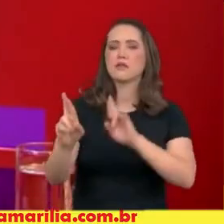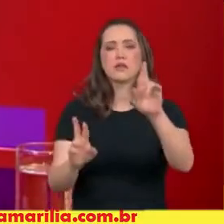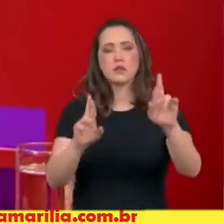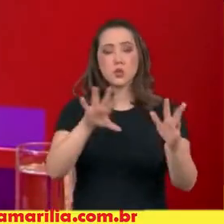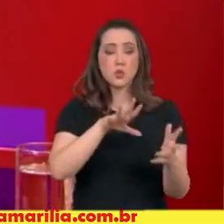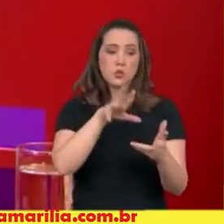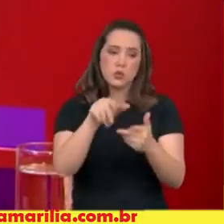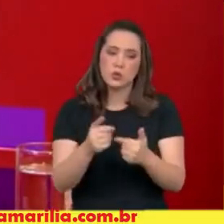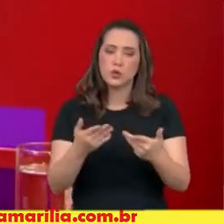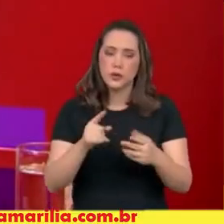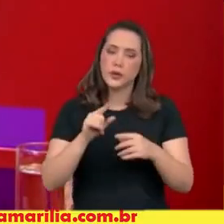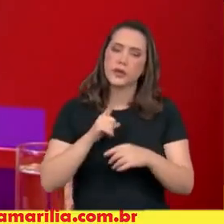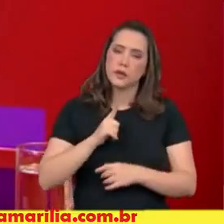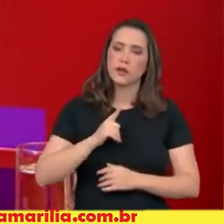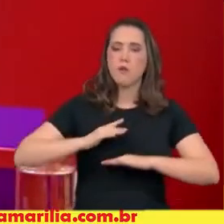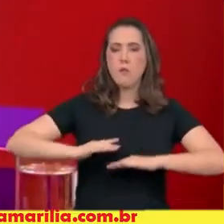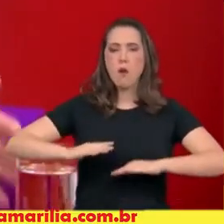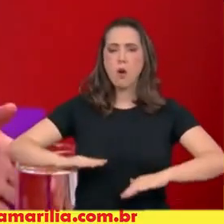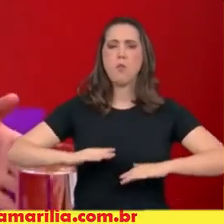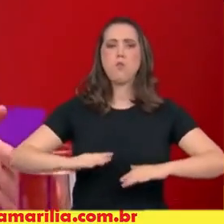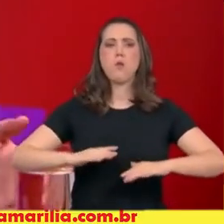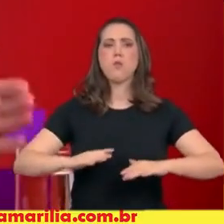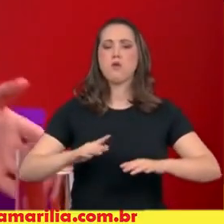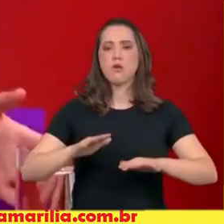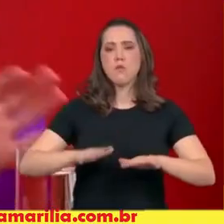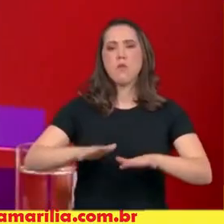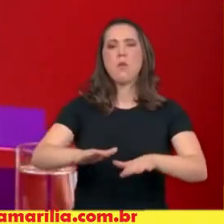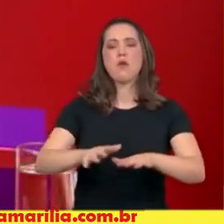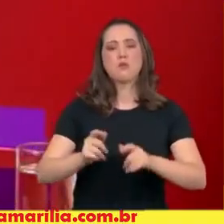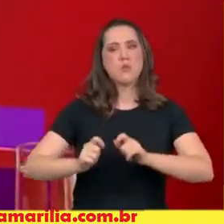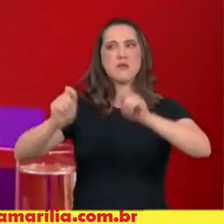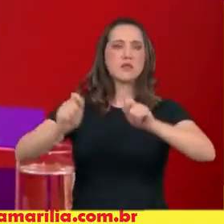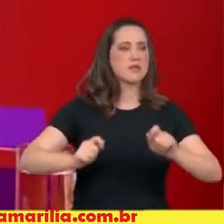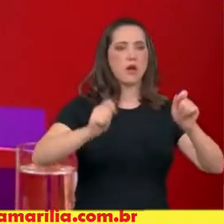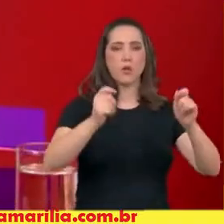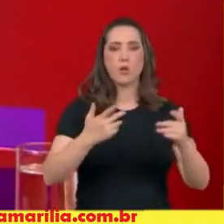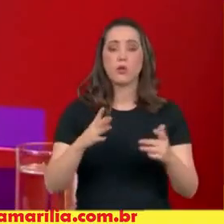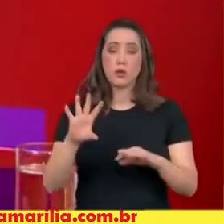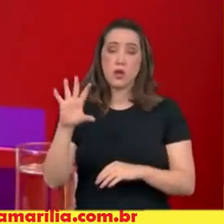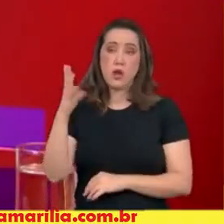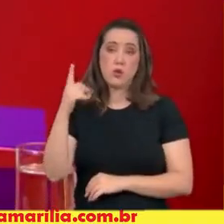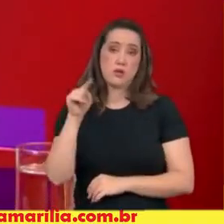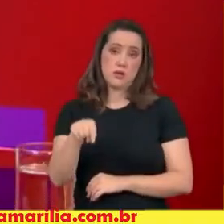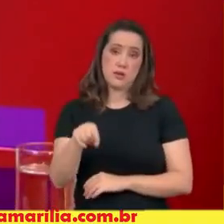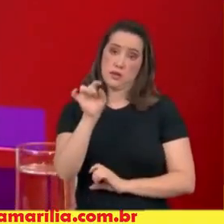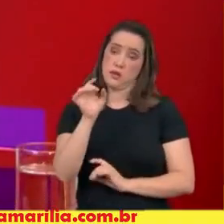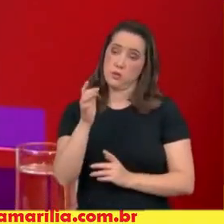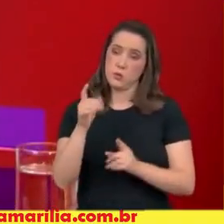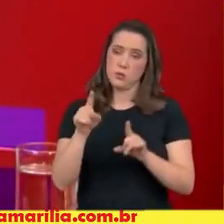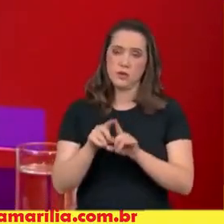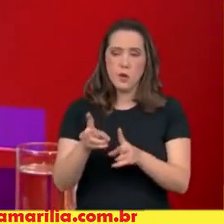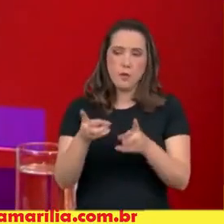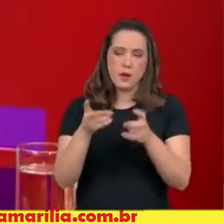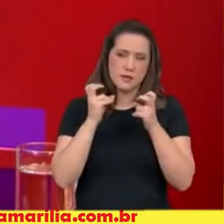essas manifestações que acontecem de uma forma muito específica, que a gente pode discutir também, eu leio